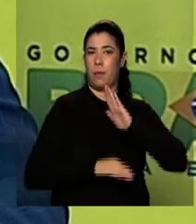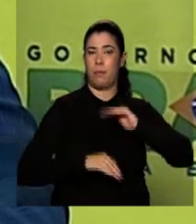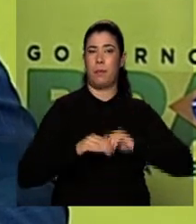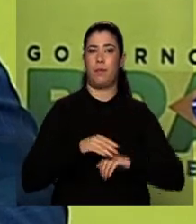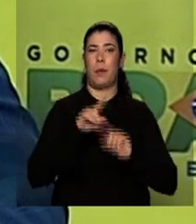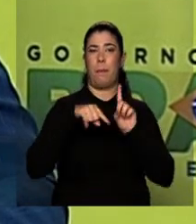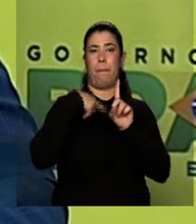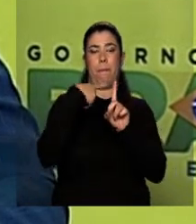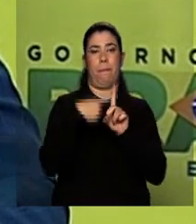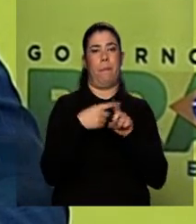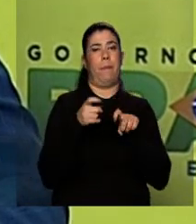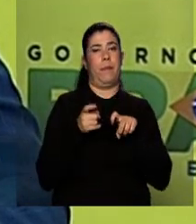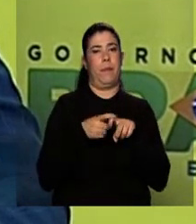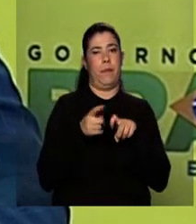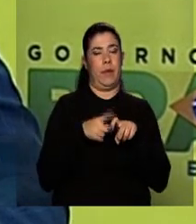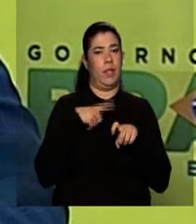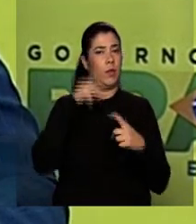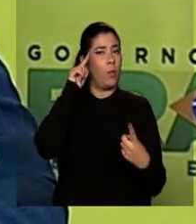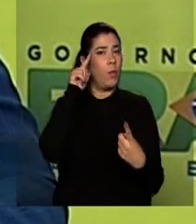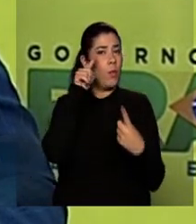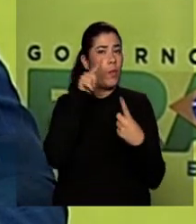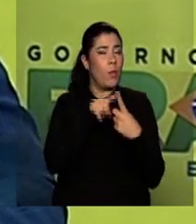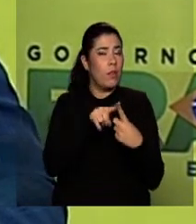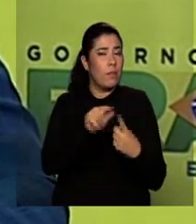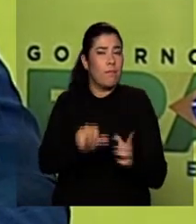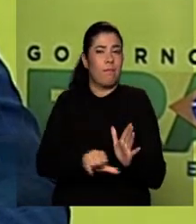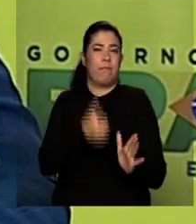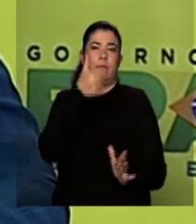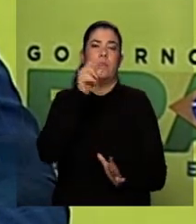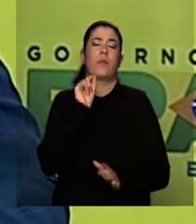como o seu objetivo número um